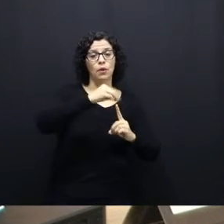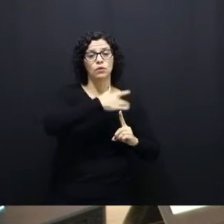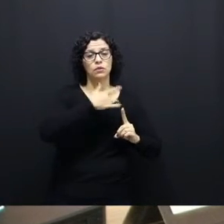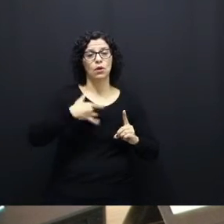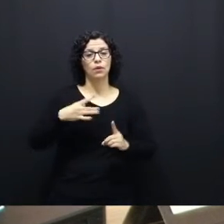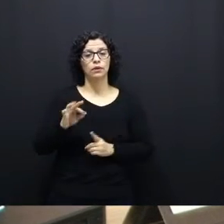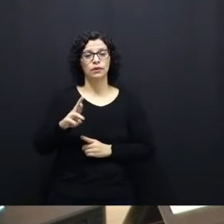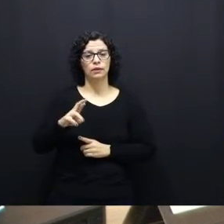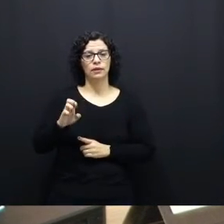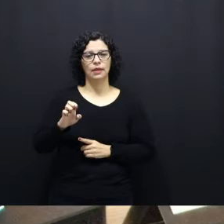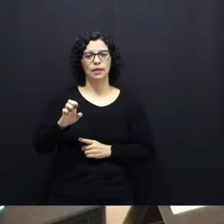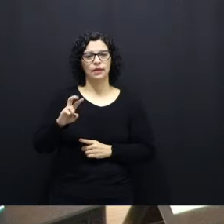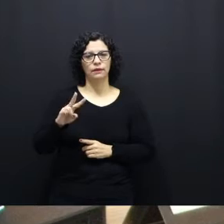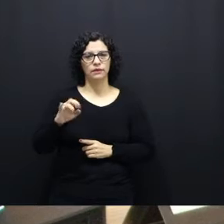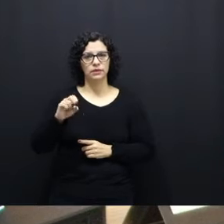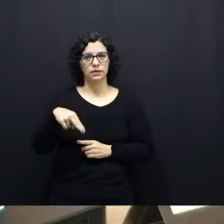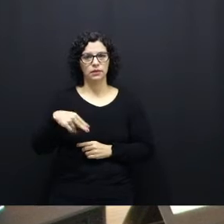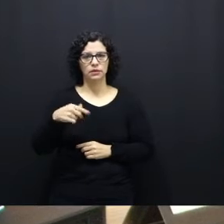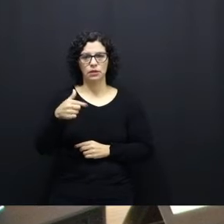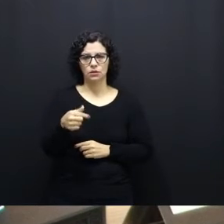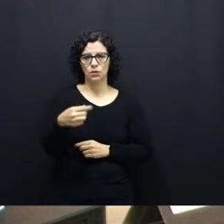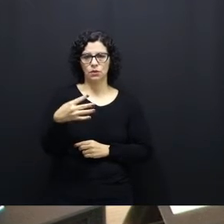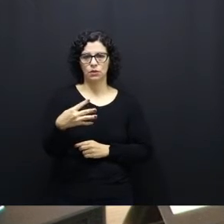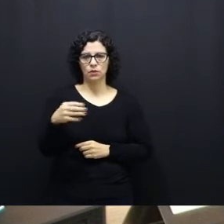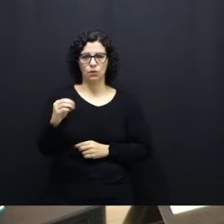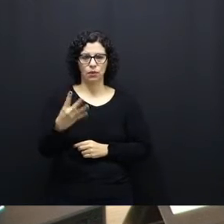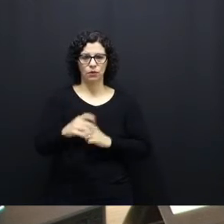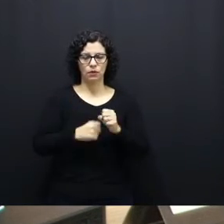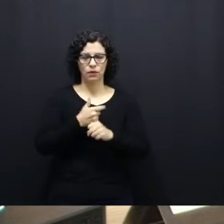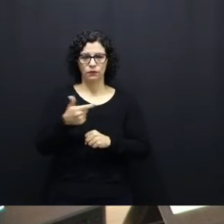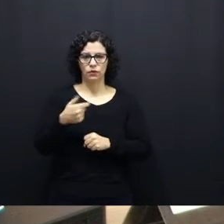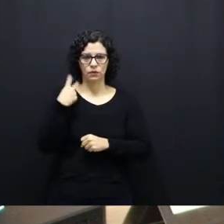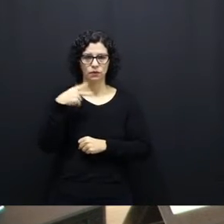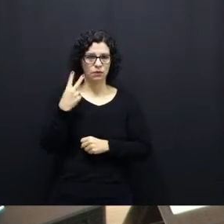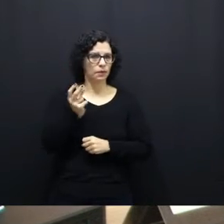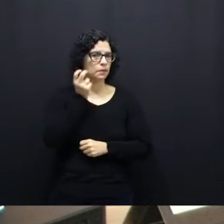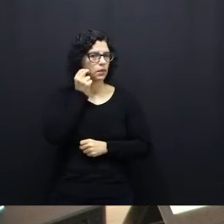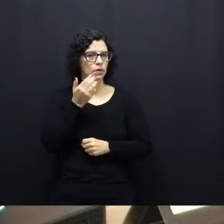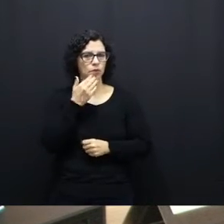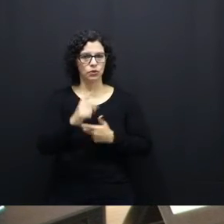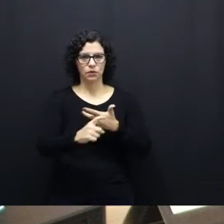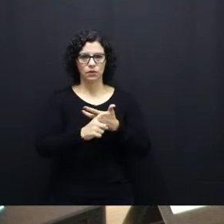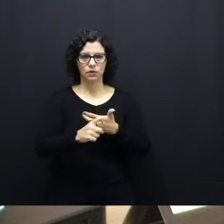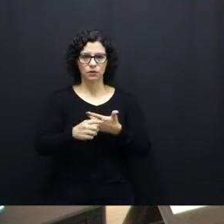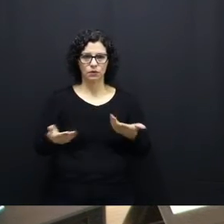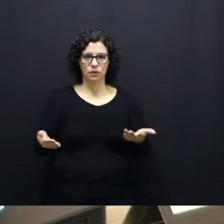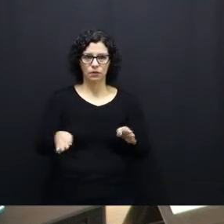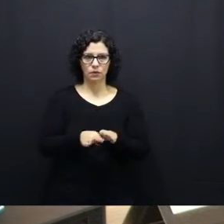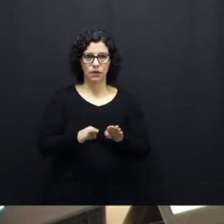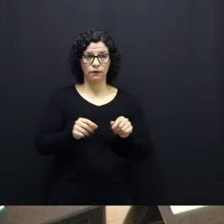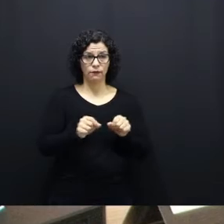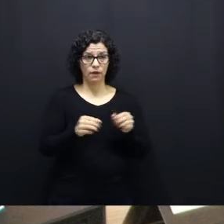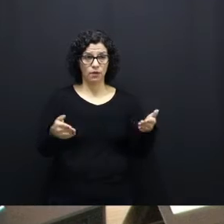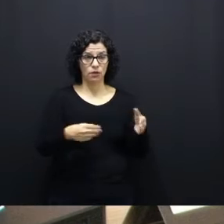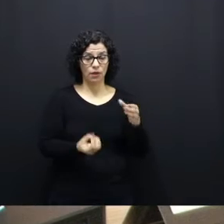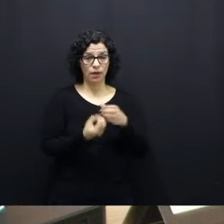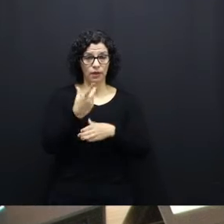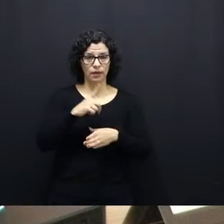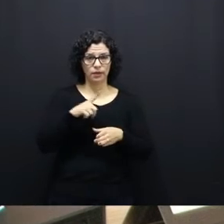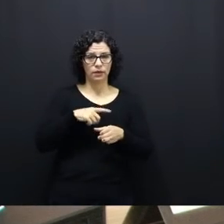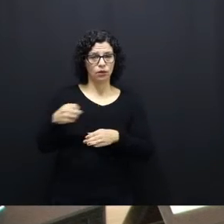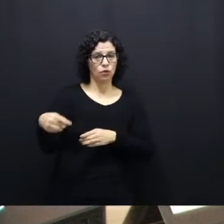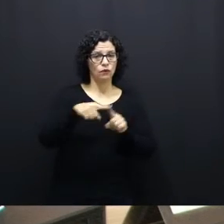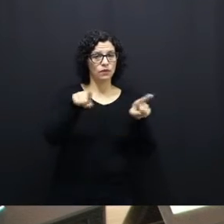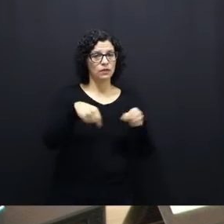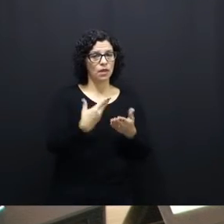Trevisan indicação no 7.404 2002 vereador Paulinho Maradona Poder Executivo que seja realizada a implantação de